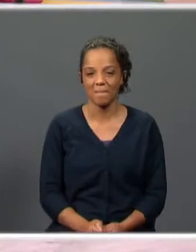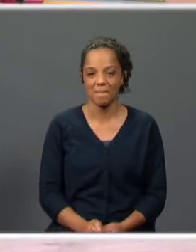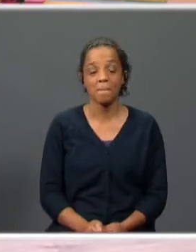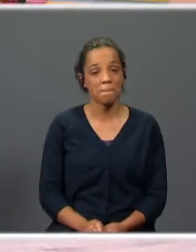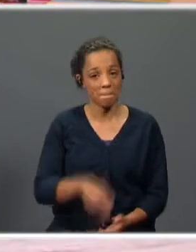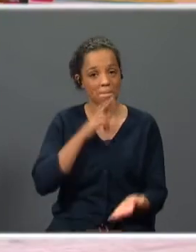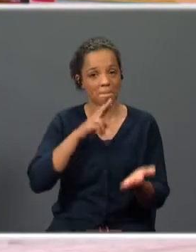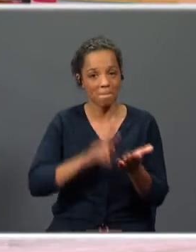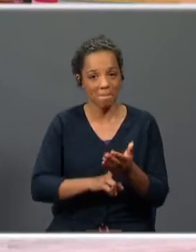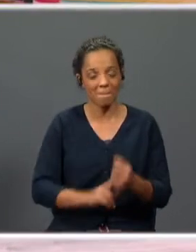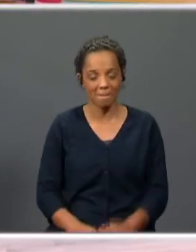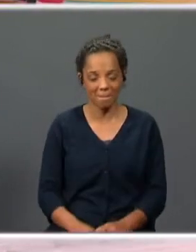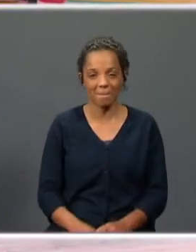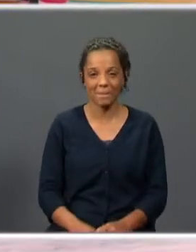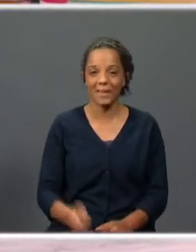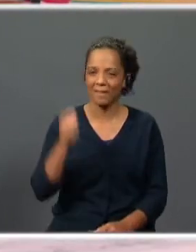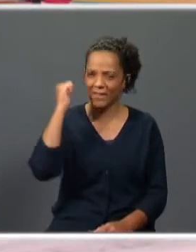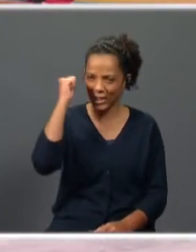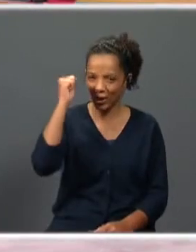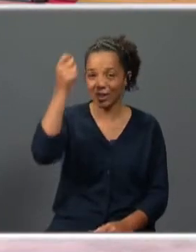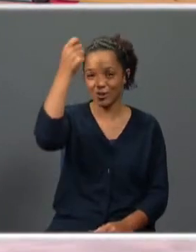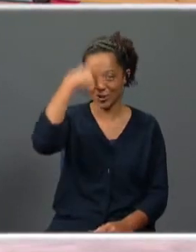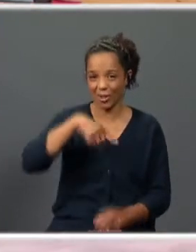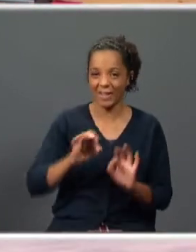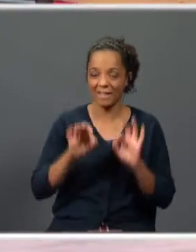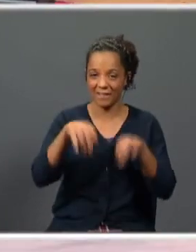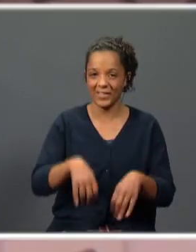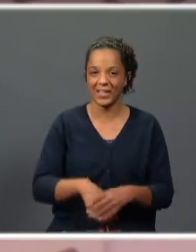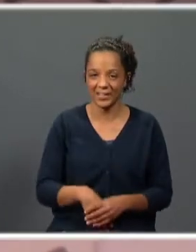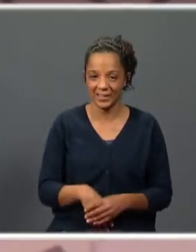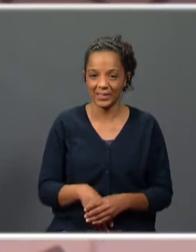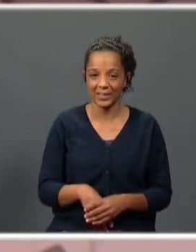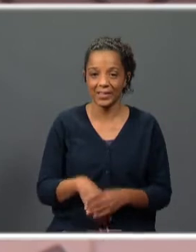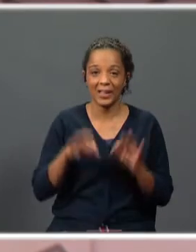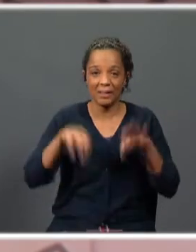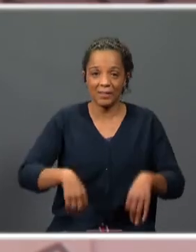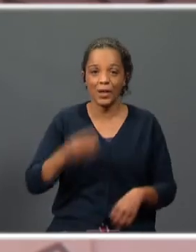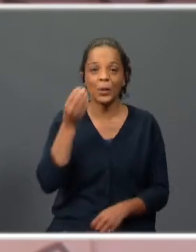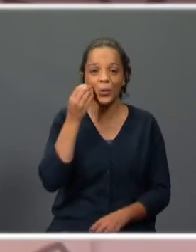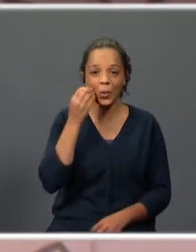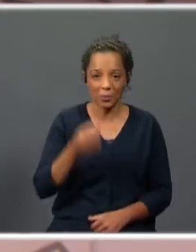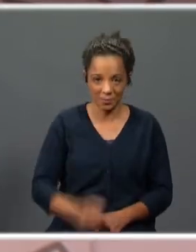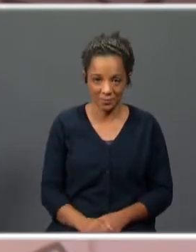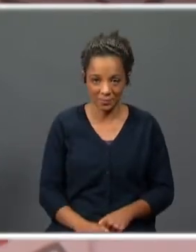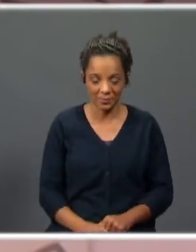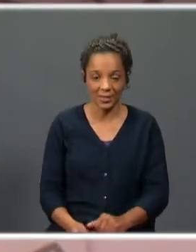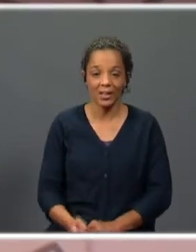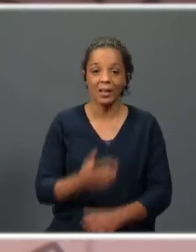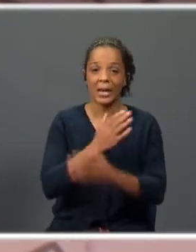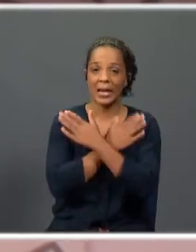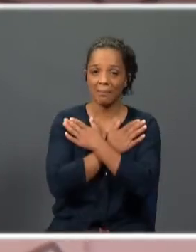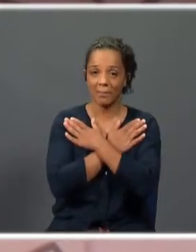É verdade. Vitória, Vitória, acabou-se a nossa história. E acabou-se com o quê? Com os nossos